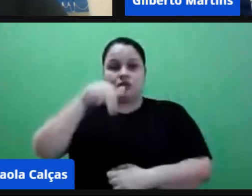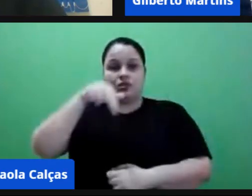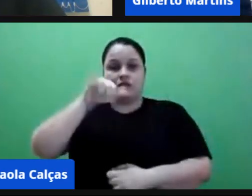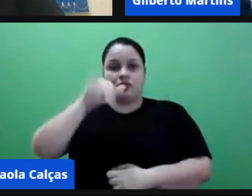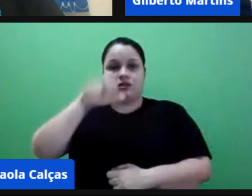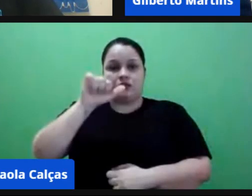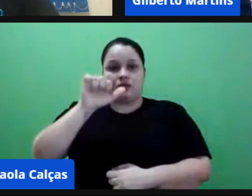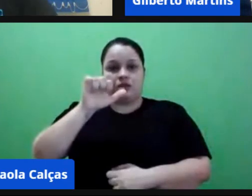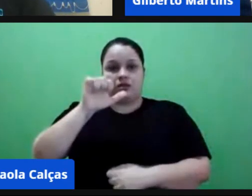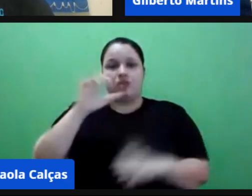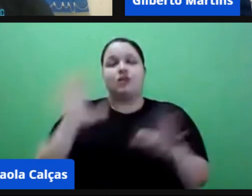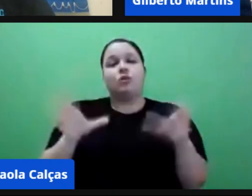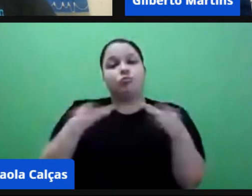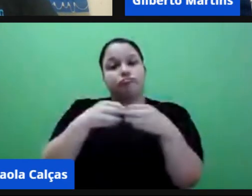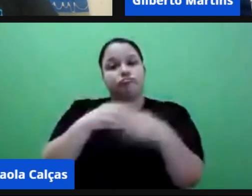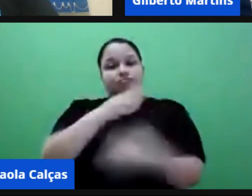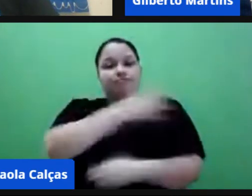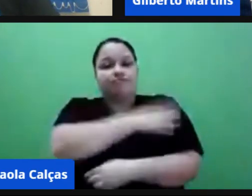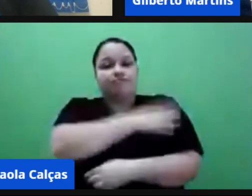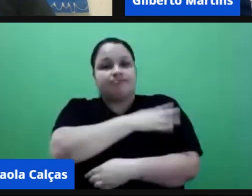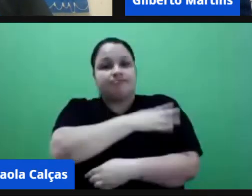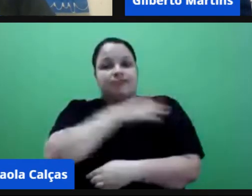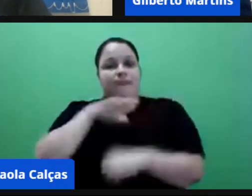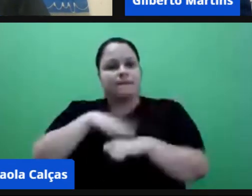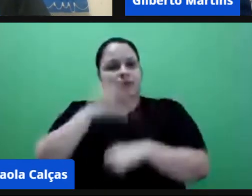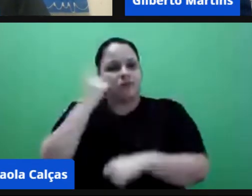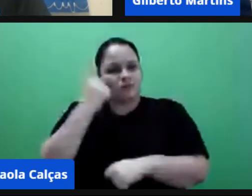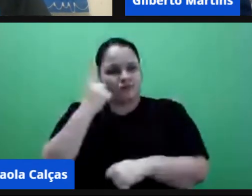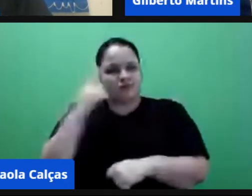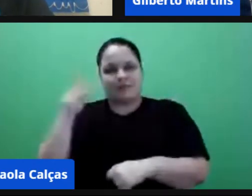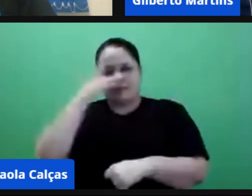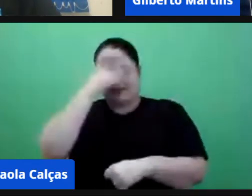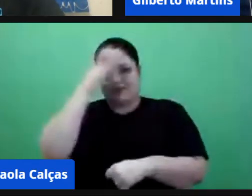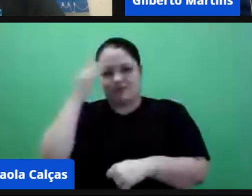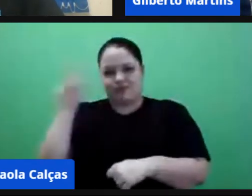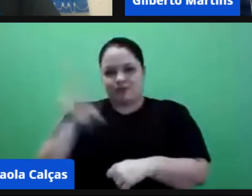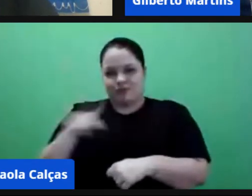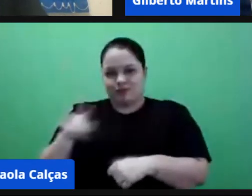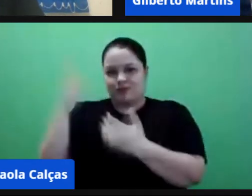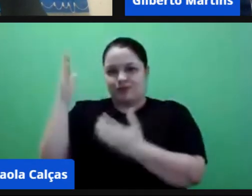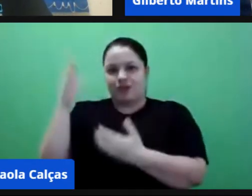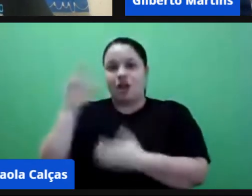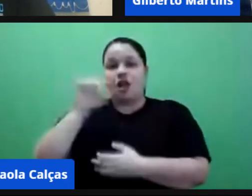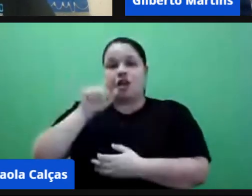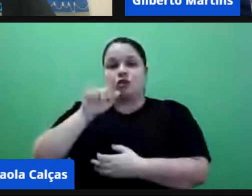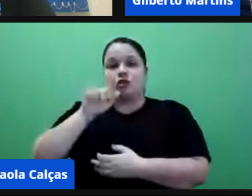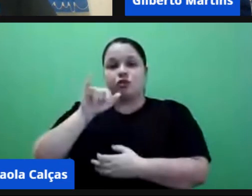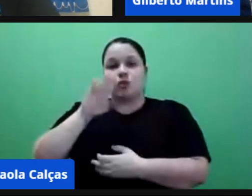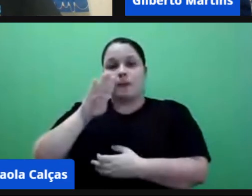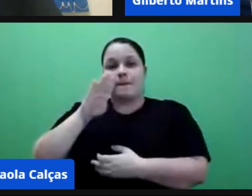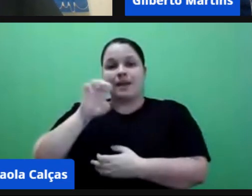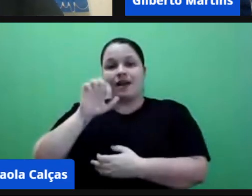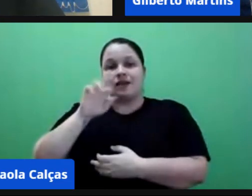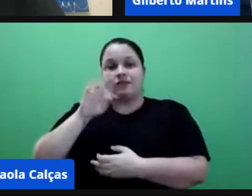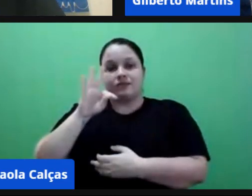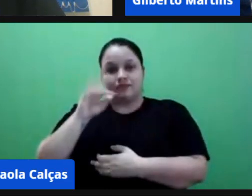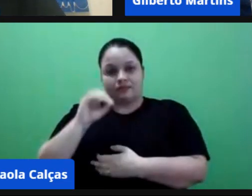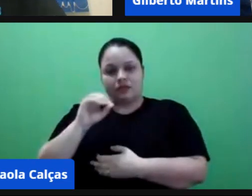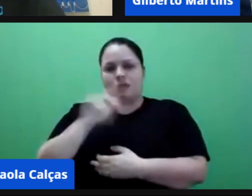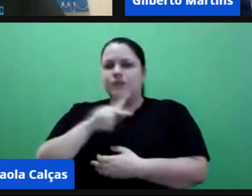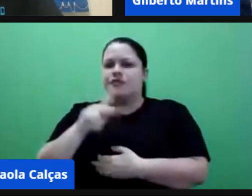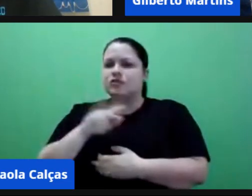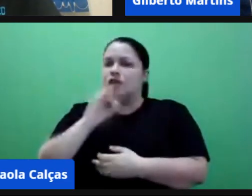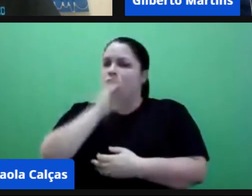ano está composta com mais um colega de trabalho, que é o professor Gilberto. Professor Gil, dá um oi aí para o pessoal.